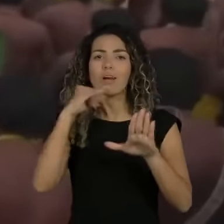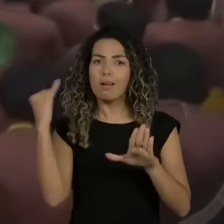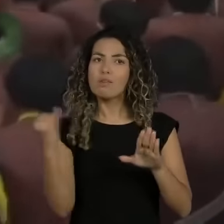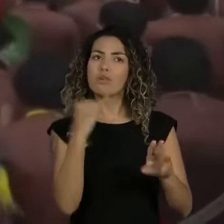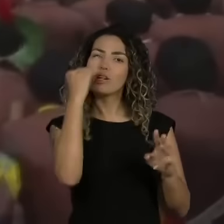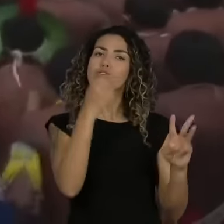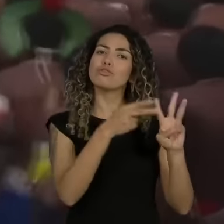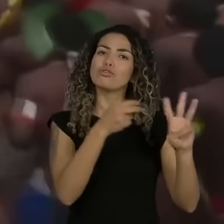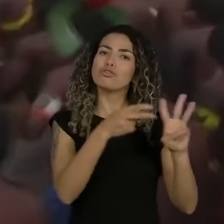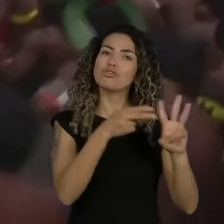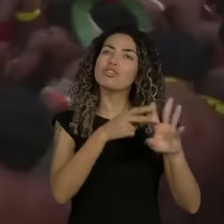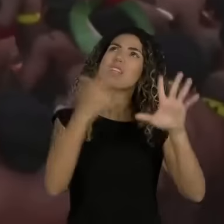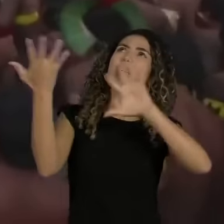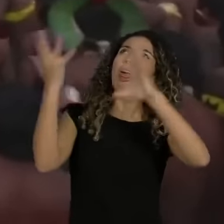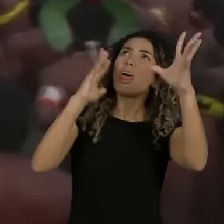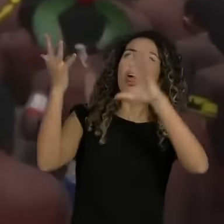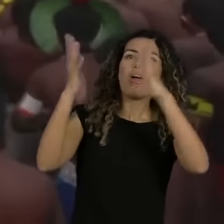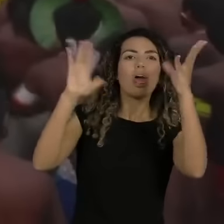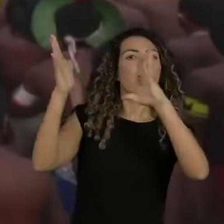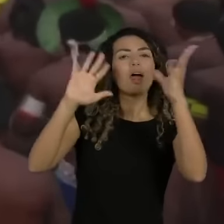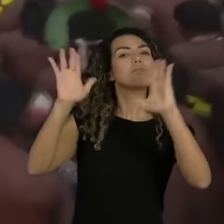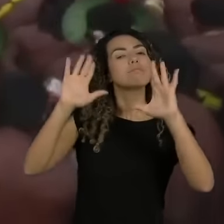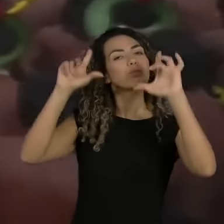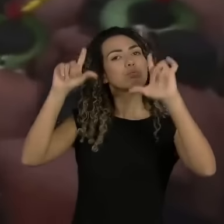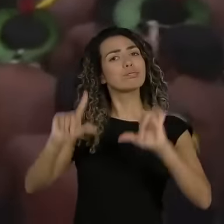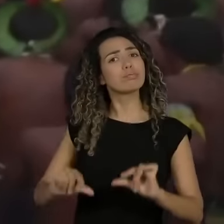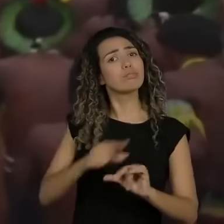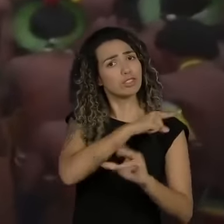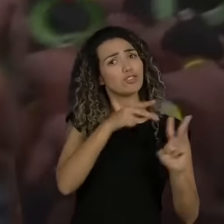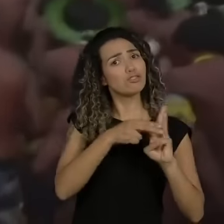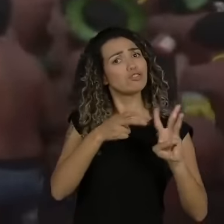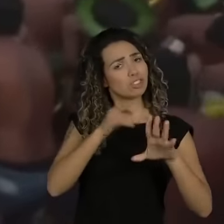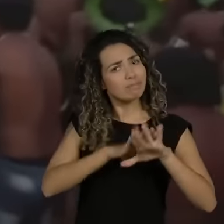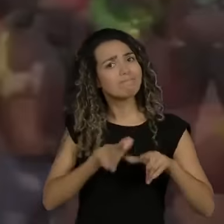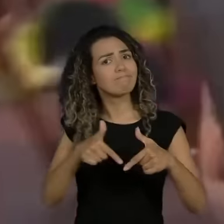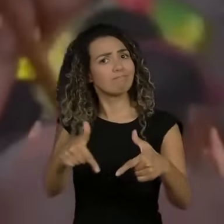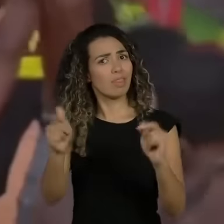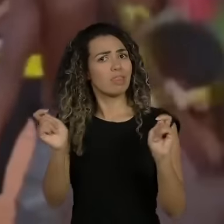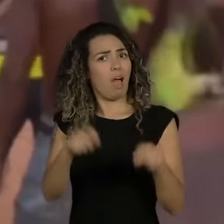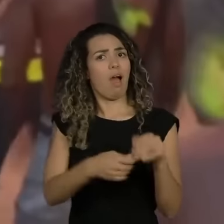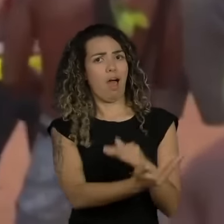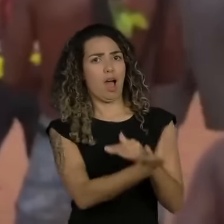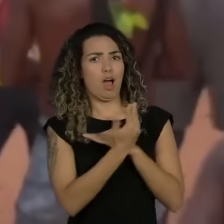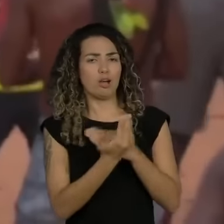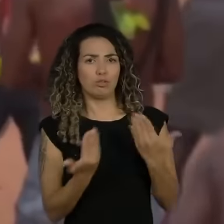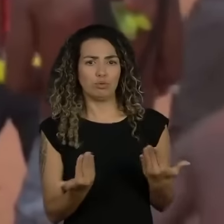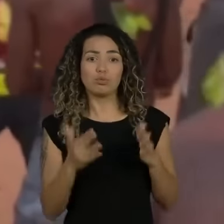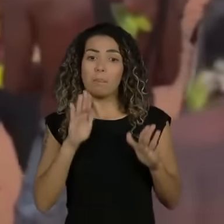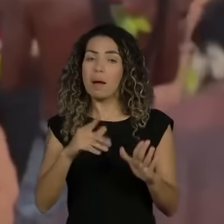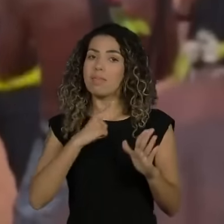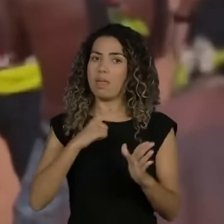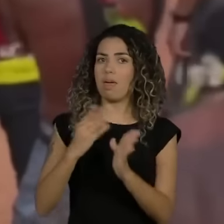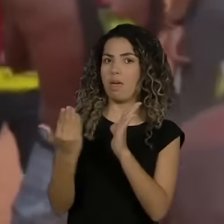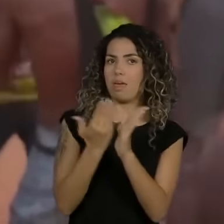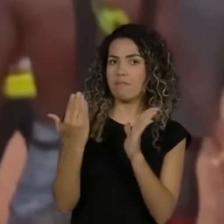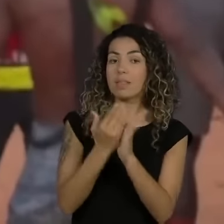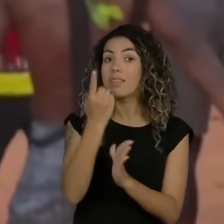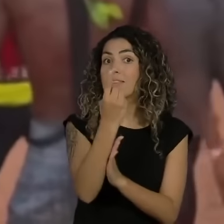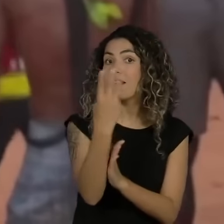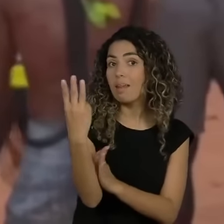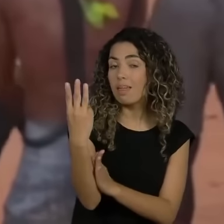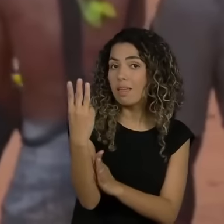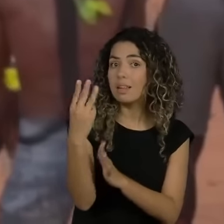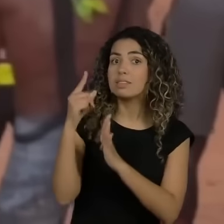no combate à crise climática. Mas um estudo publicado na revista Nature, assinado por 13 pesquisadores